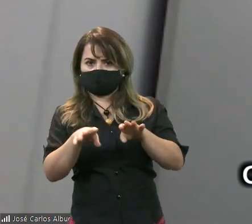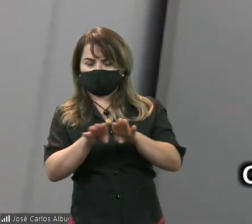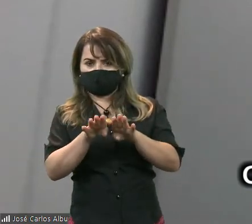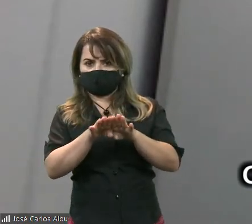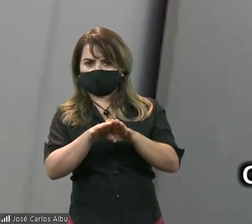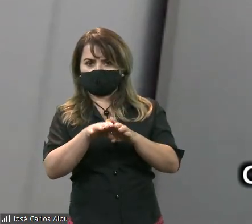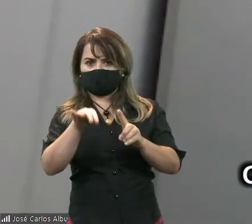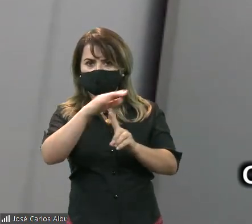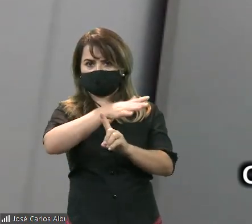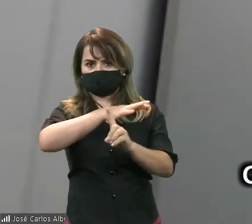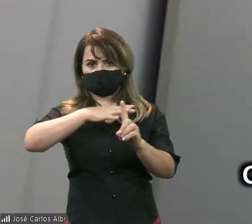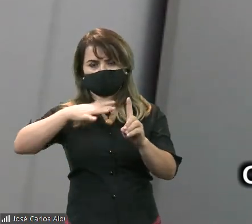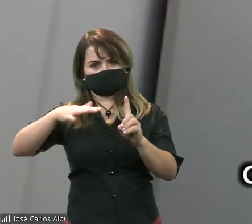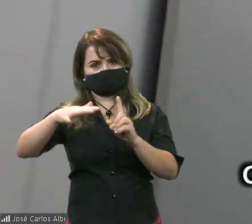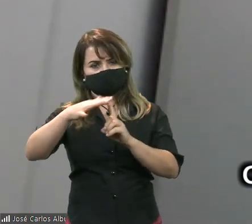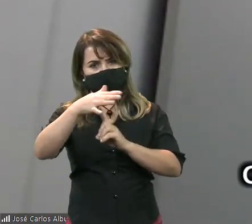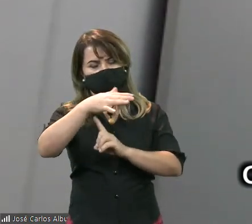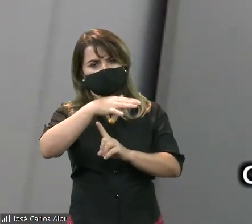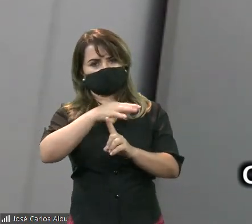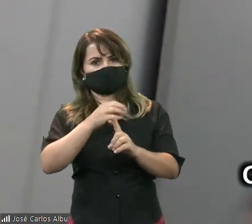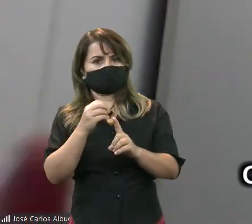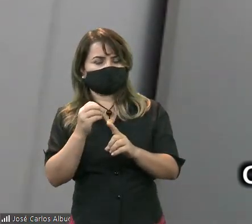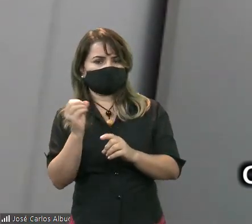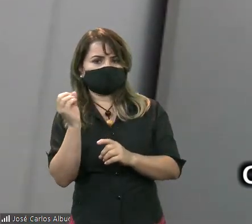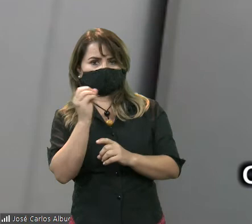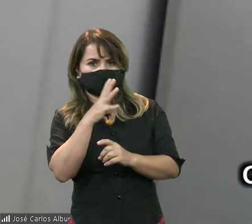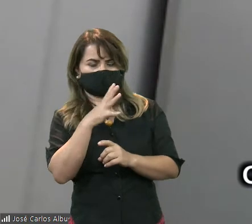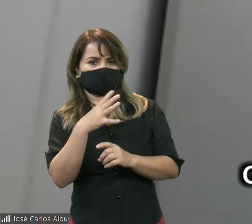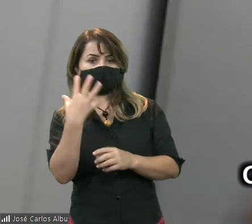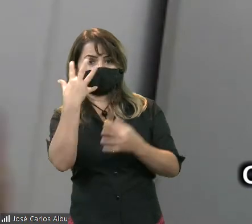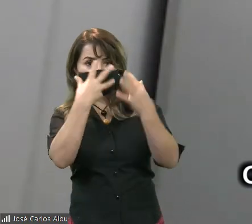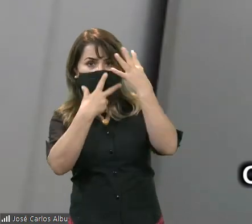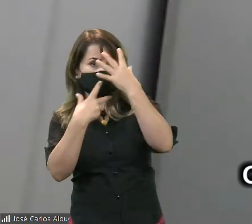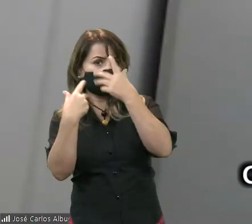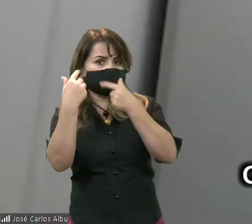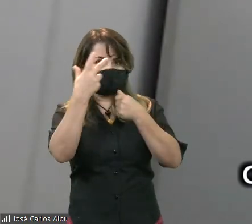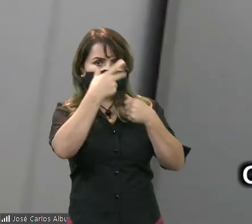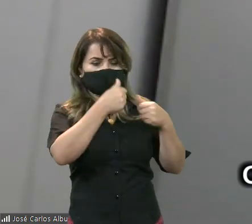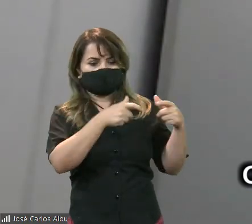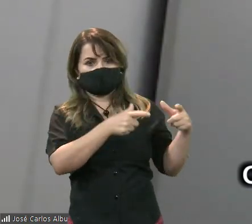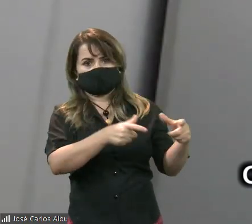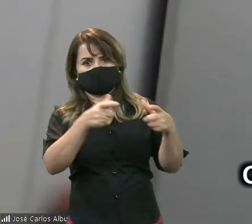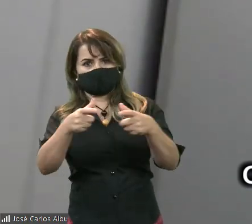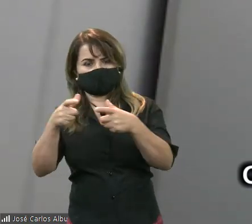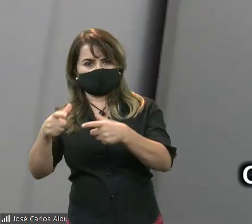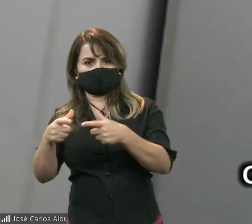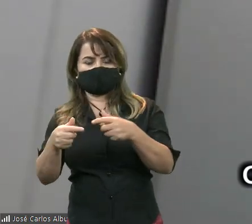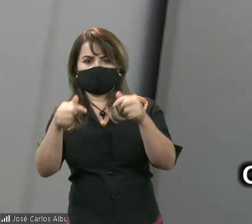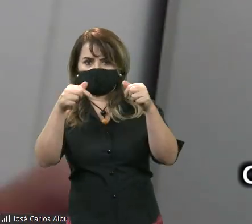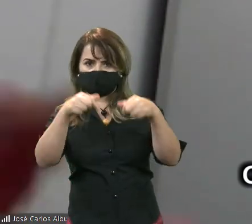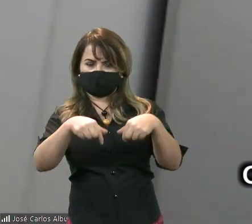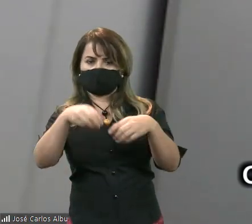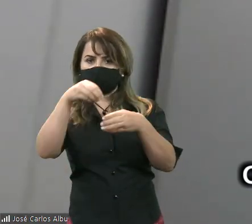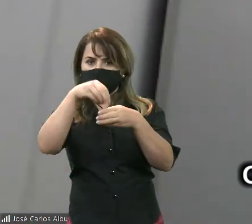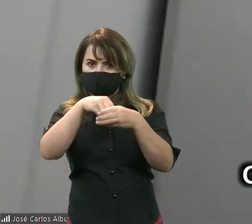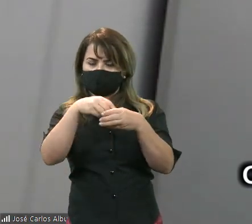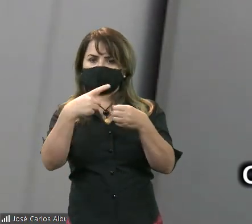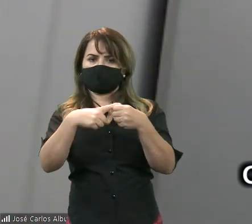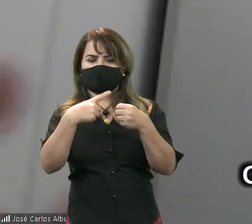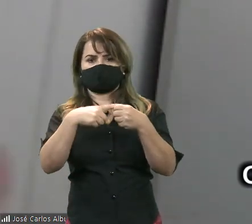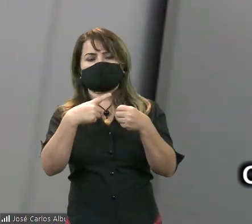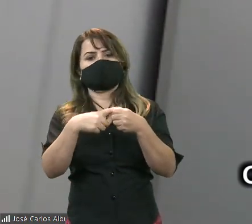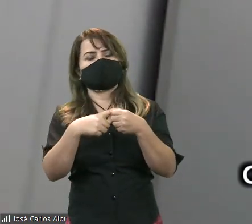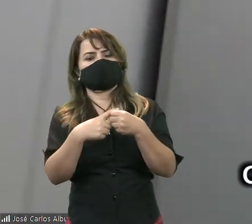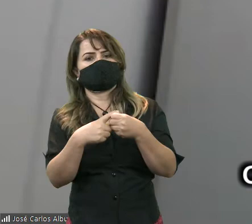muito grande, vai ter muito grande. Nós vamos ter aí diversos pontos aí que a cidade vai ser absorvida, vai